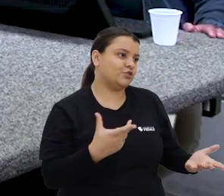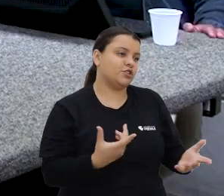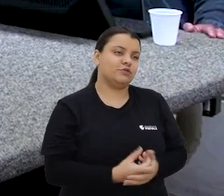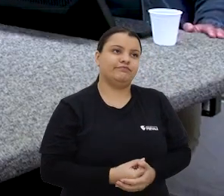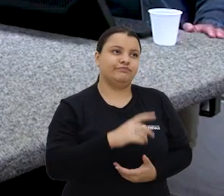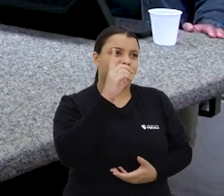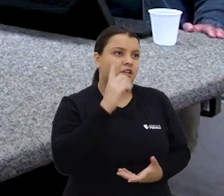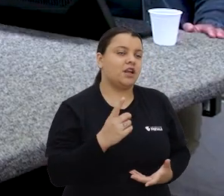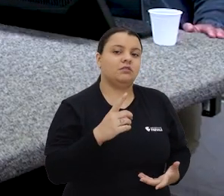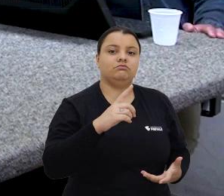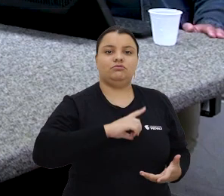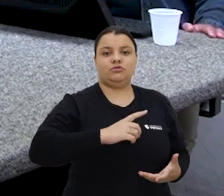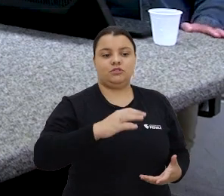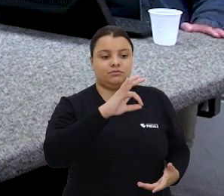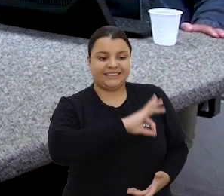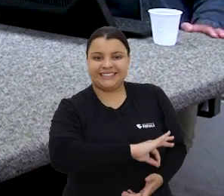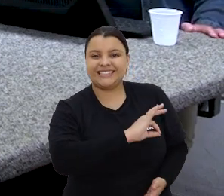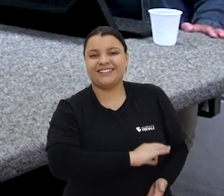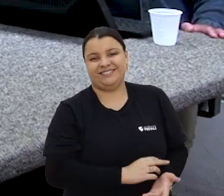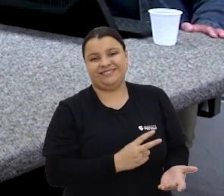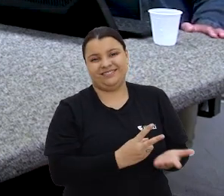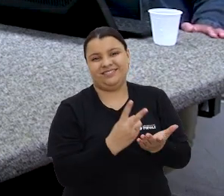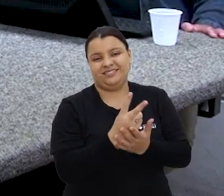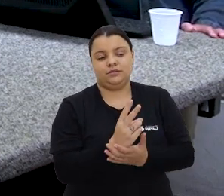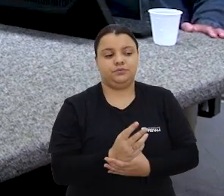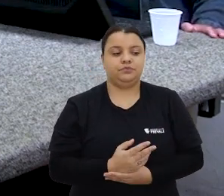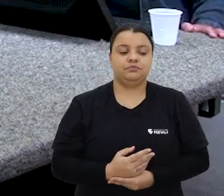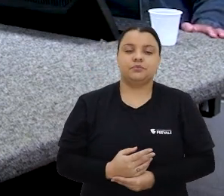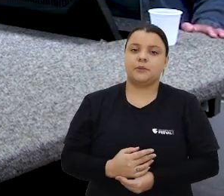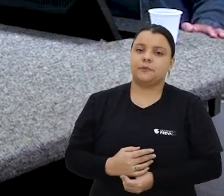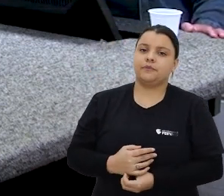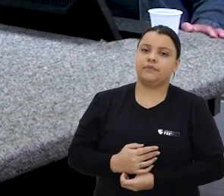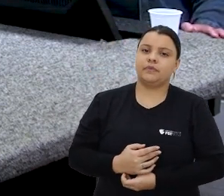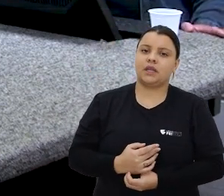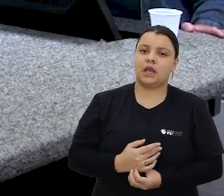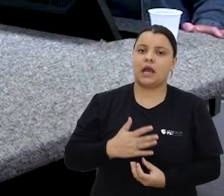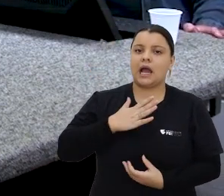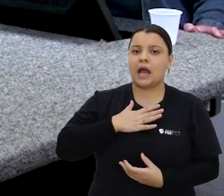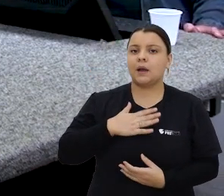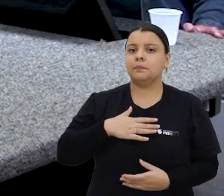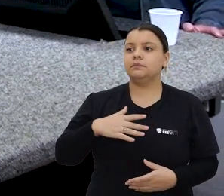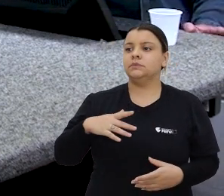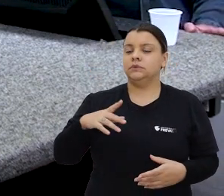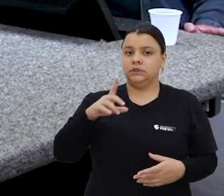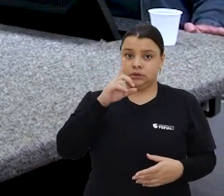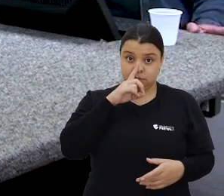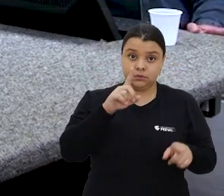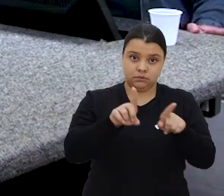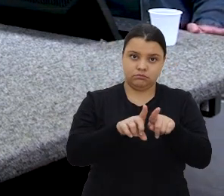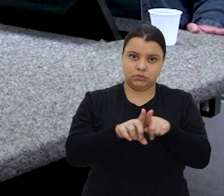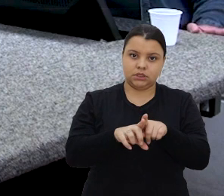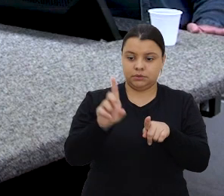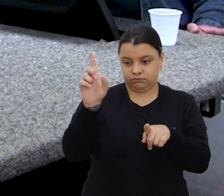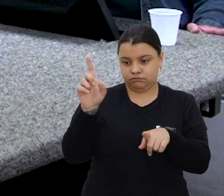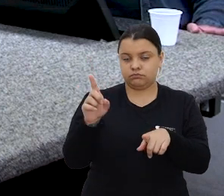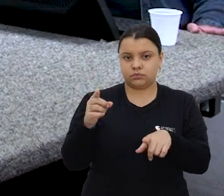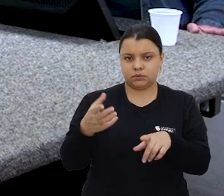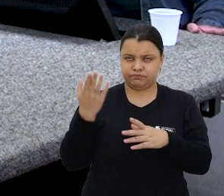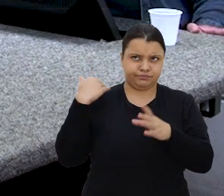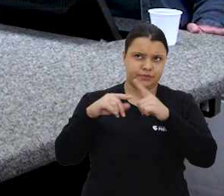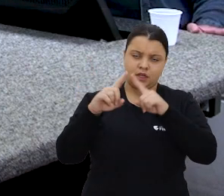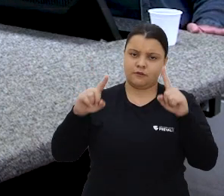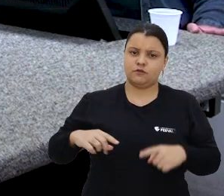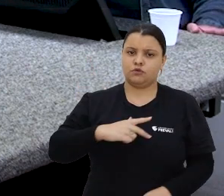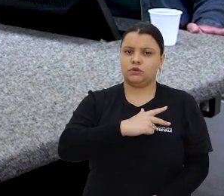um salário fixo ali, né? Tanto é que até a minha mãe também é funcionária pública